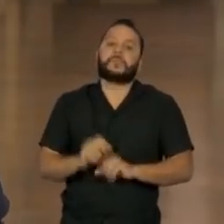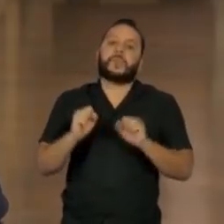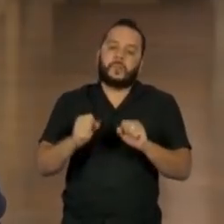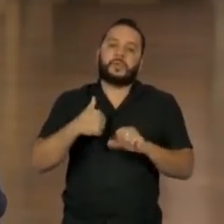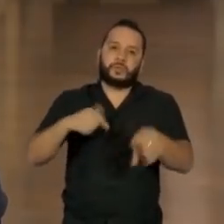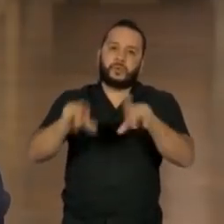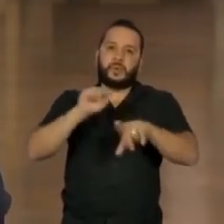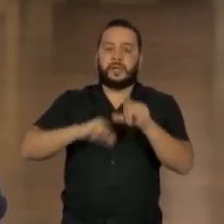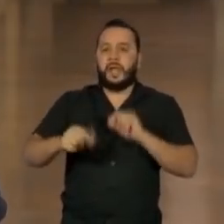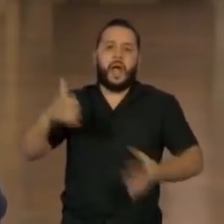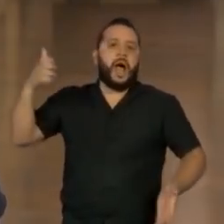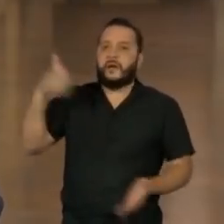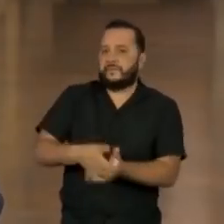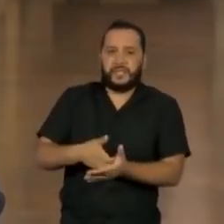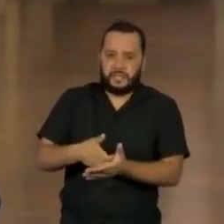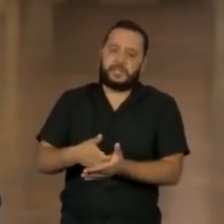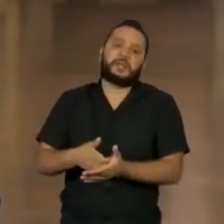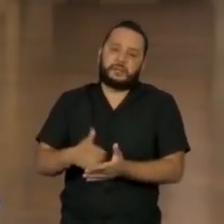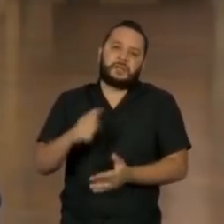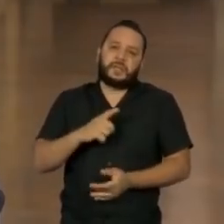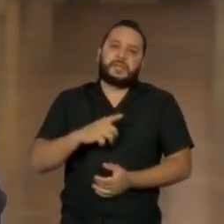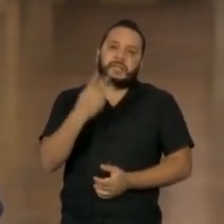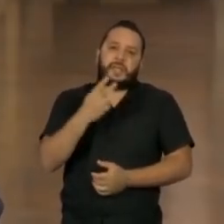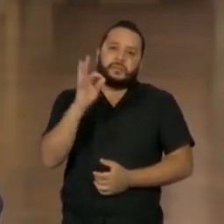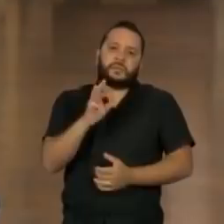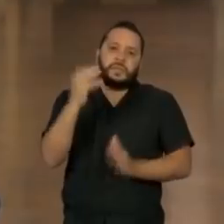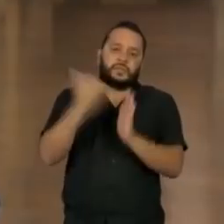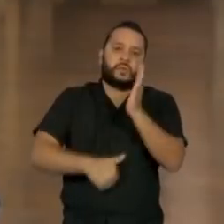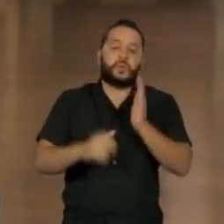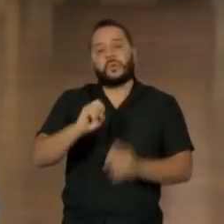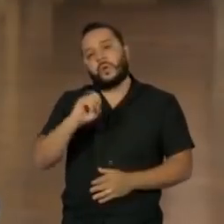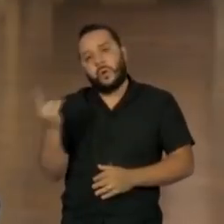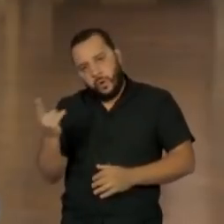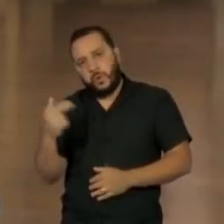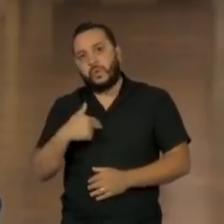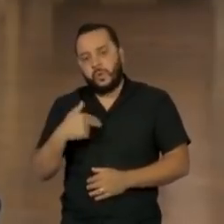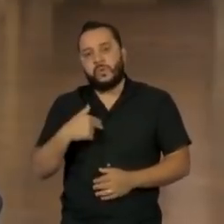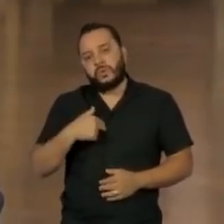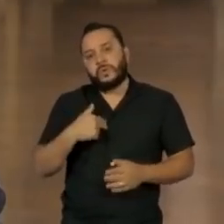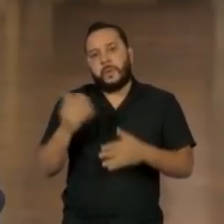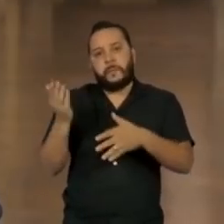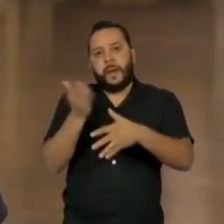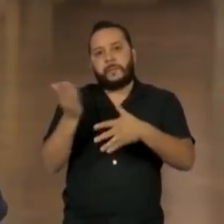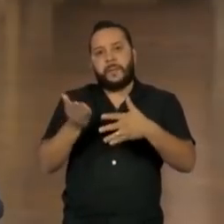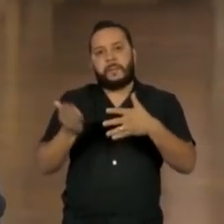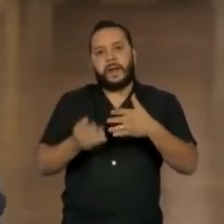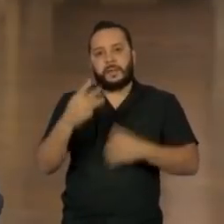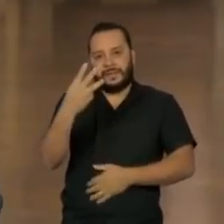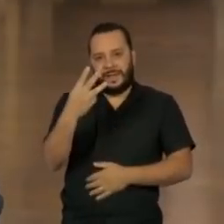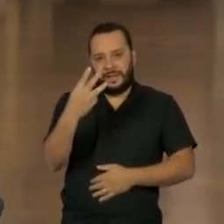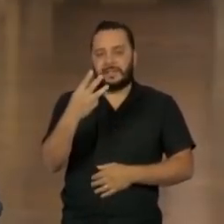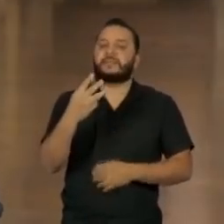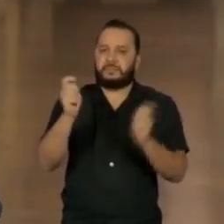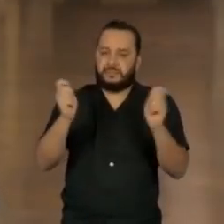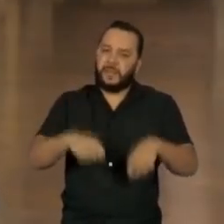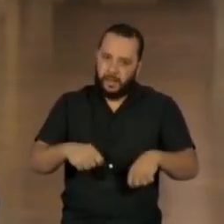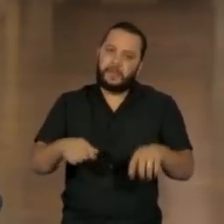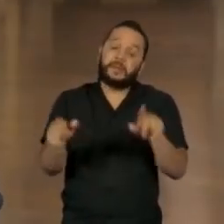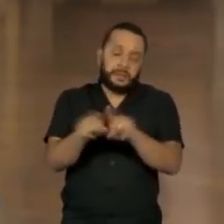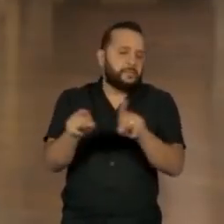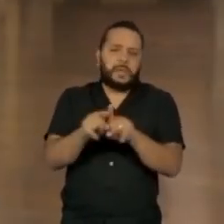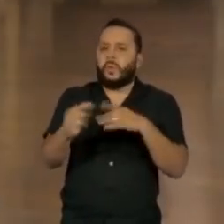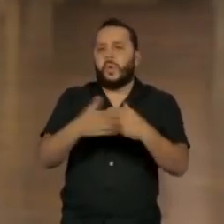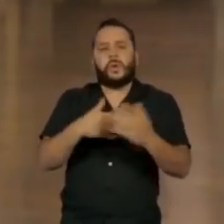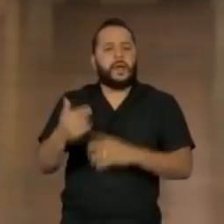pagamento de uma só vez, com 3% de desconto, ou dividir o valor em 3 vezes. O imposto pode ser pago em qualquer